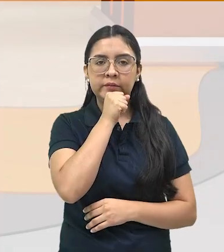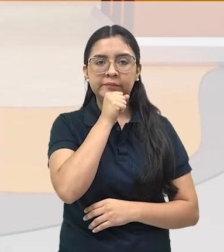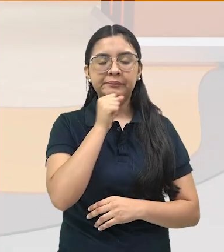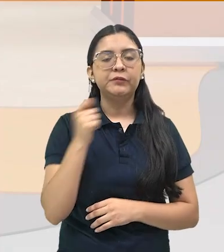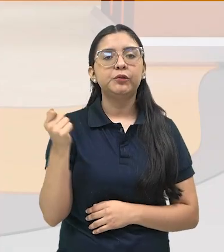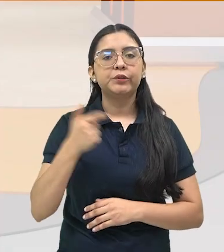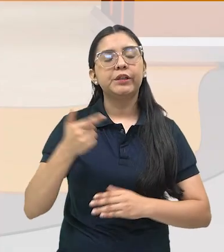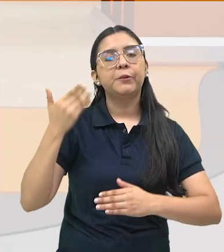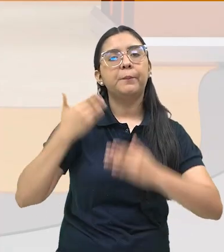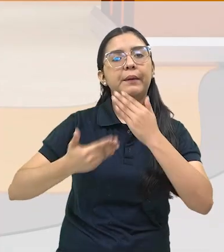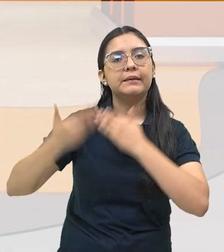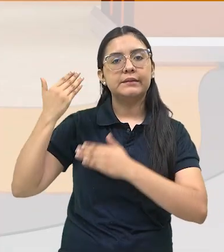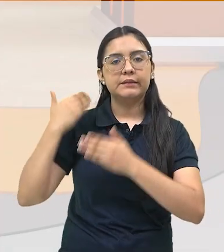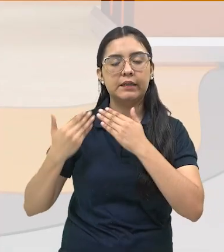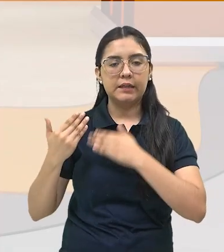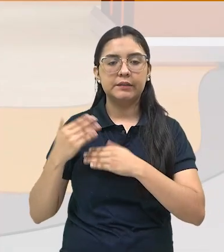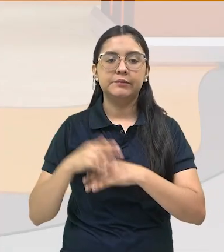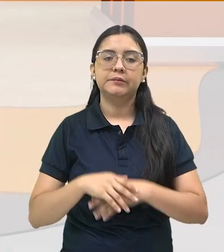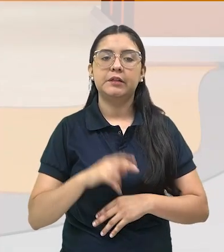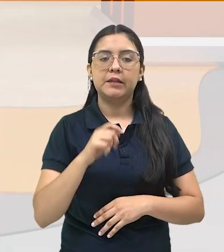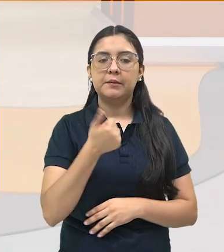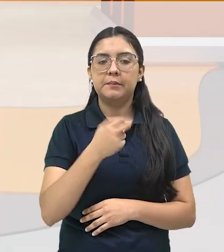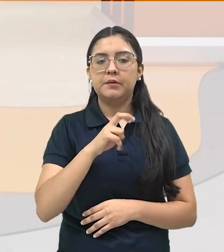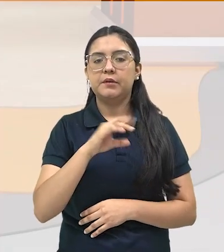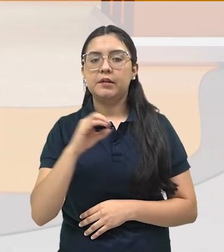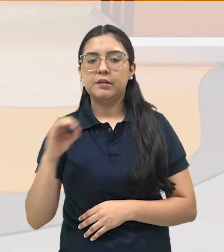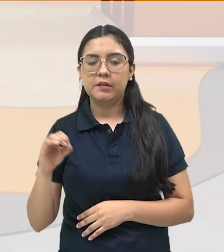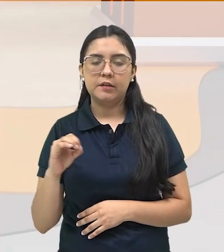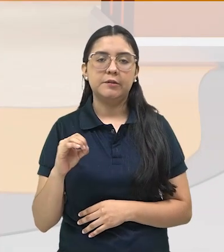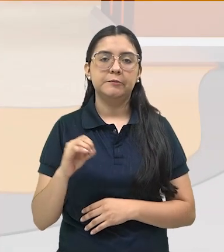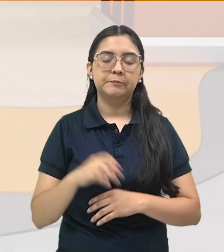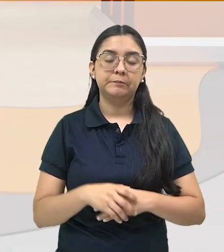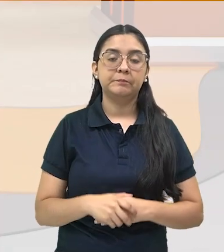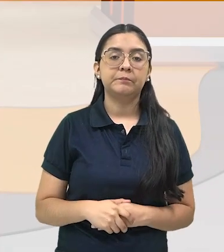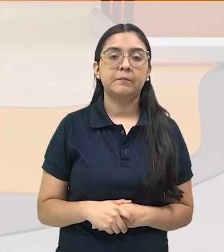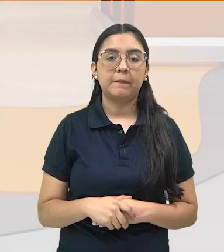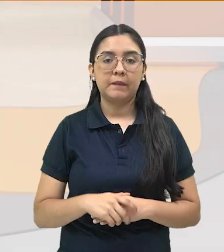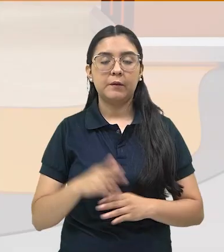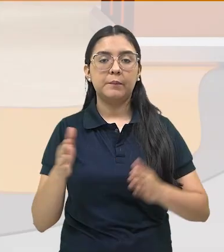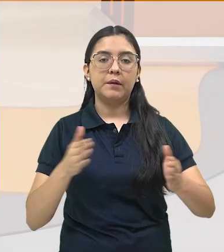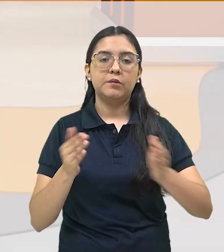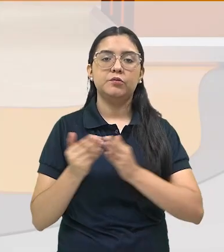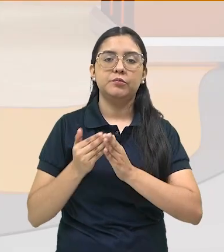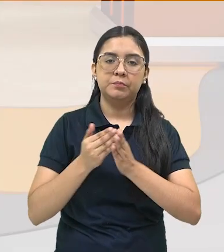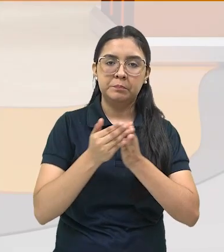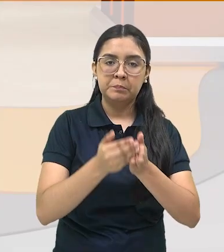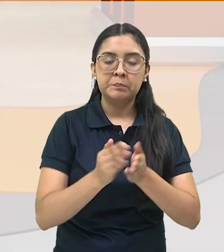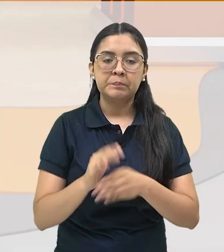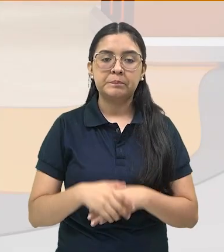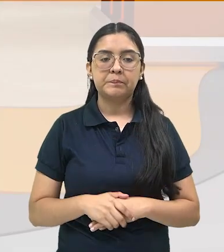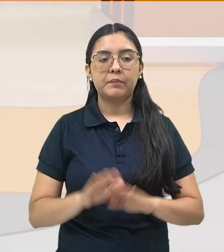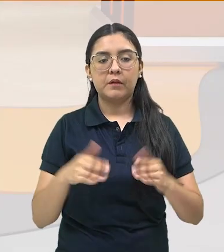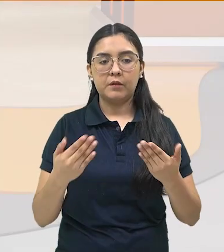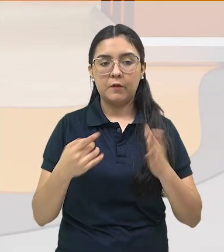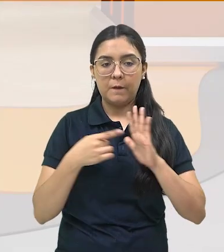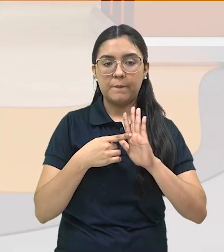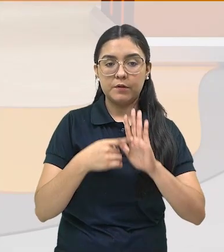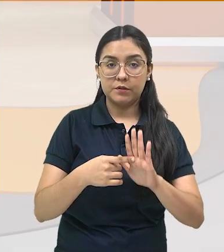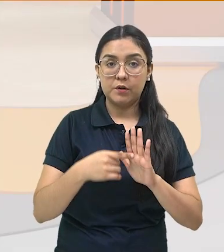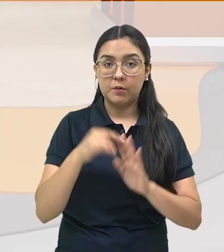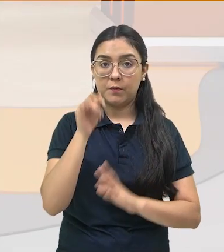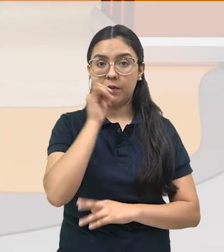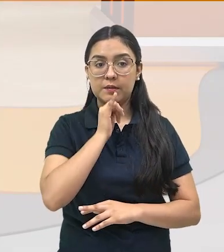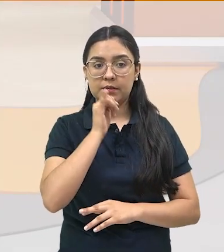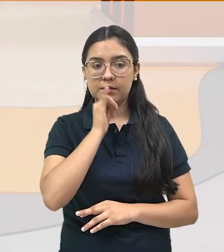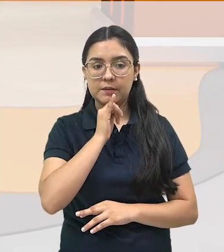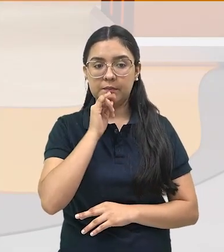gente tinha, por exemplo, lá em 1500, lá no século XV e XVI, durante a expansão marítimo-comercial. Eu tenho um exemplo aqui mais concreto para a